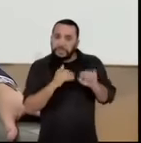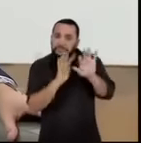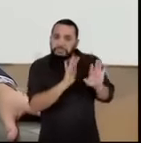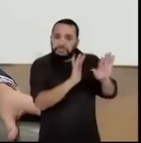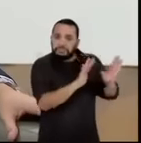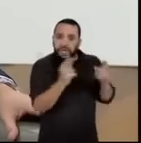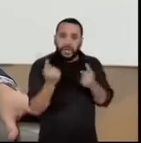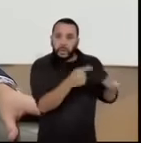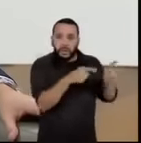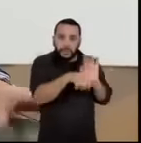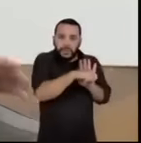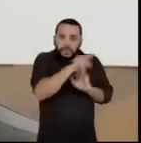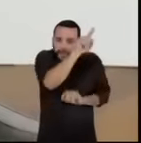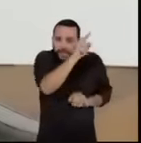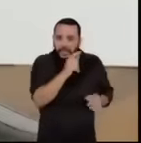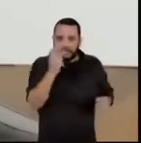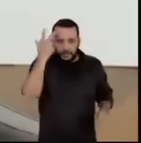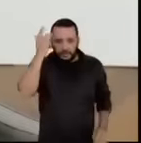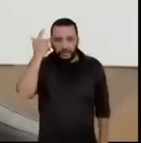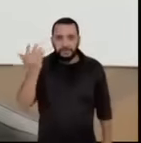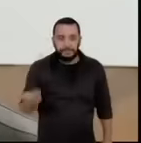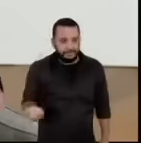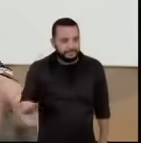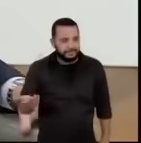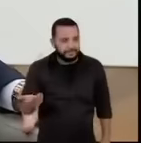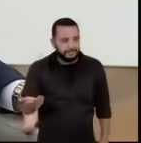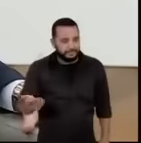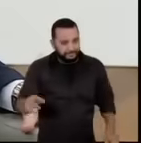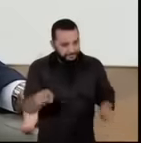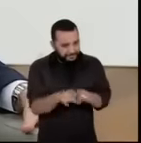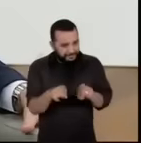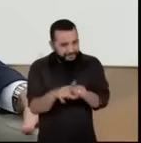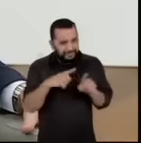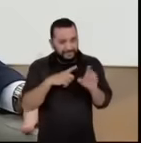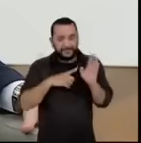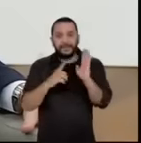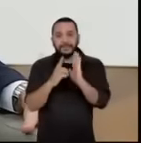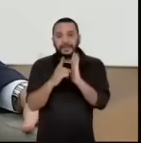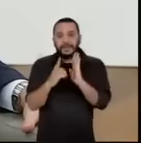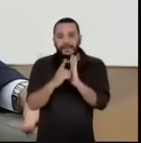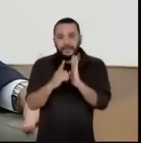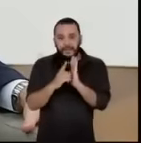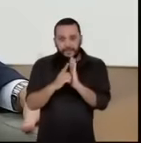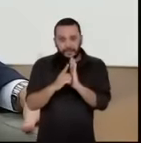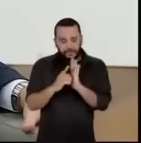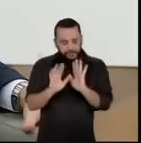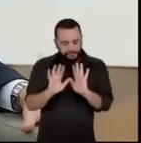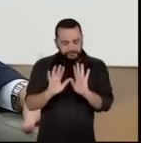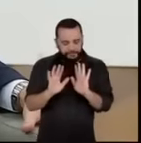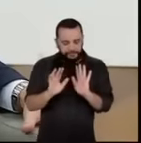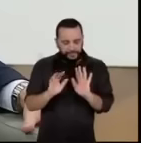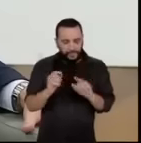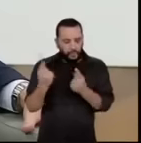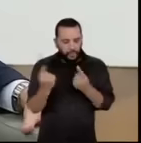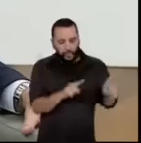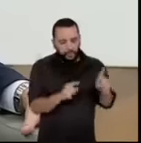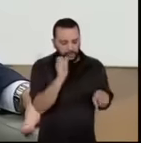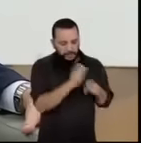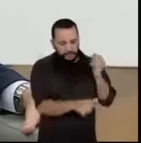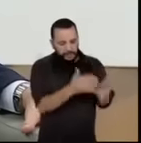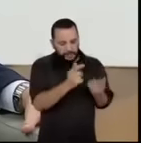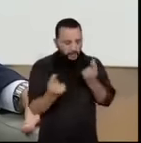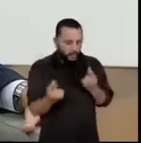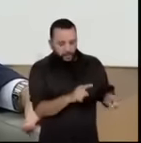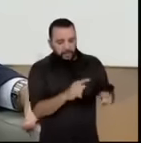Em terceiro, com relação ao decreto contra as queimadas, ontem eu recebi a sugestão do Tasso